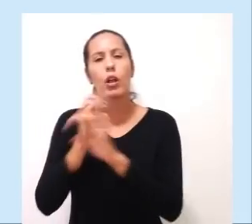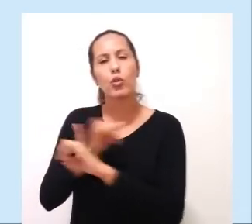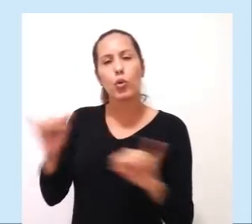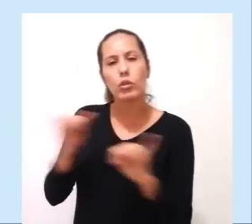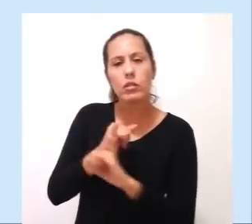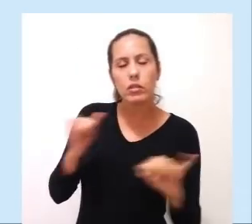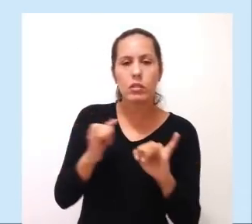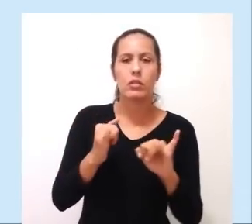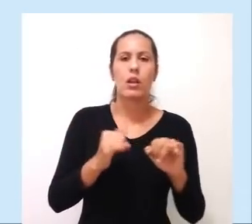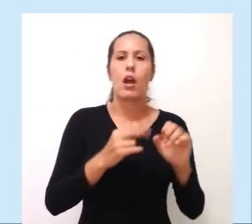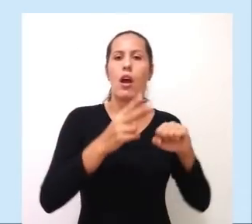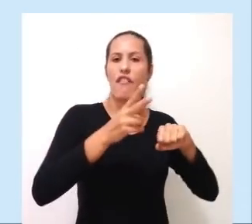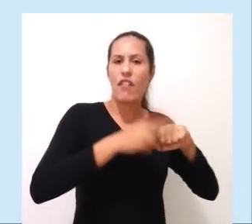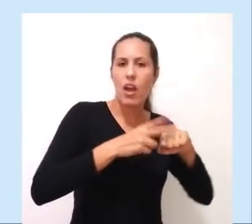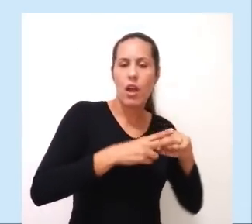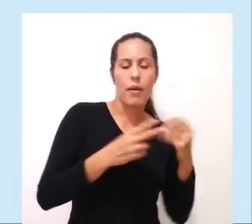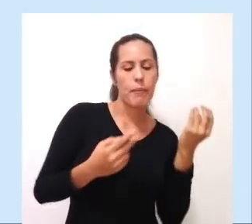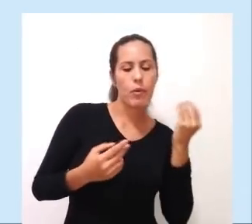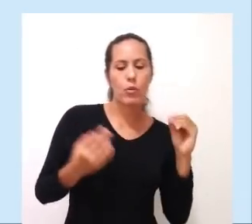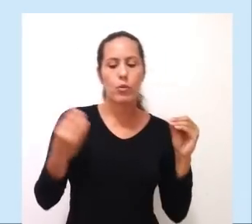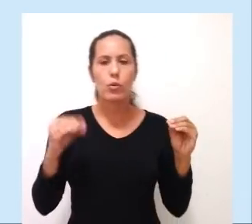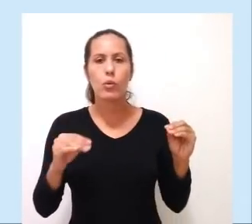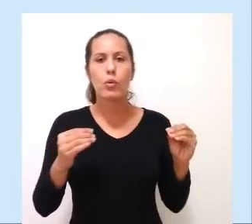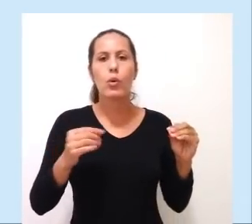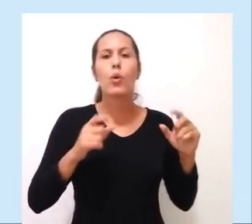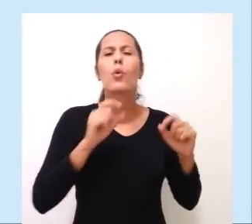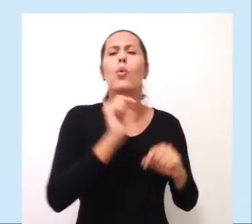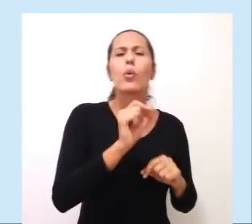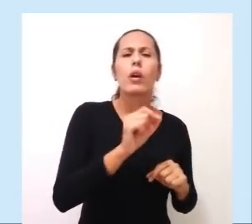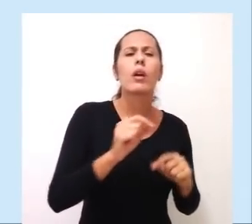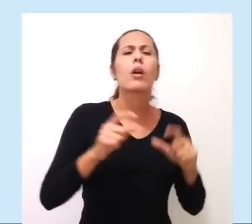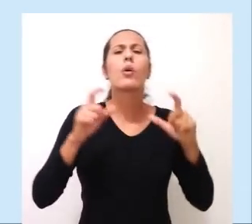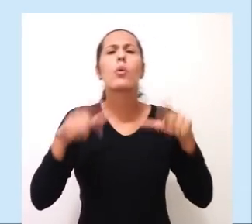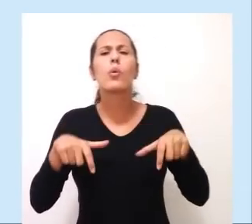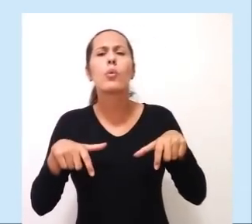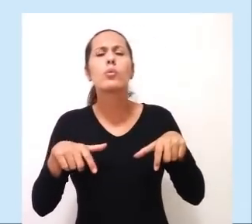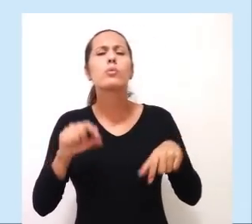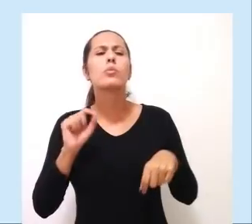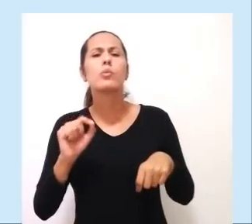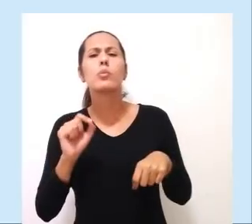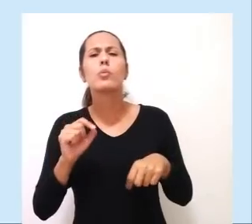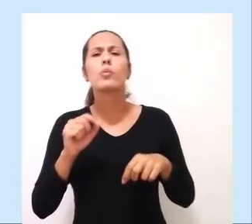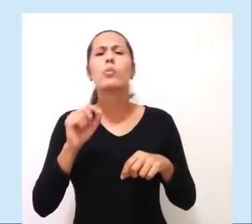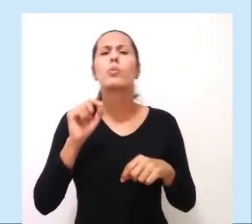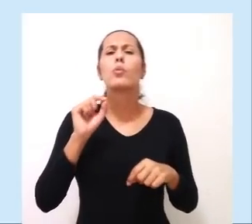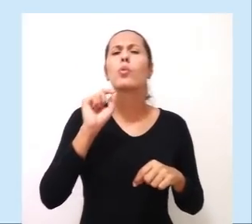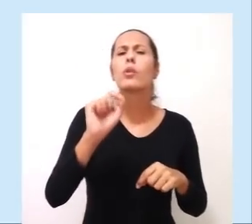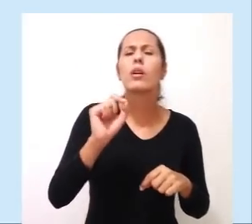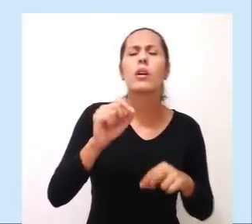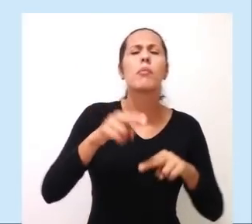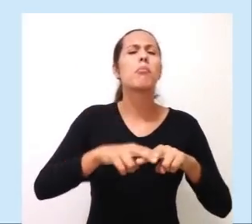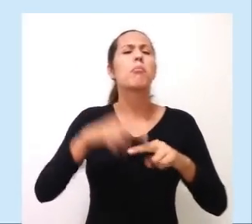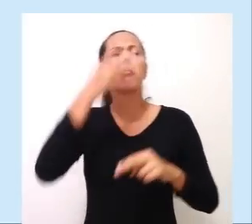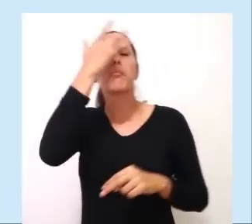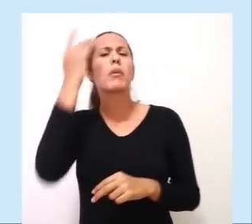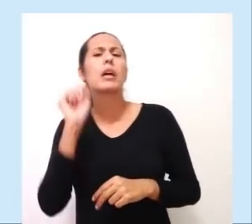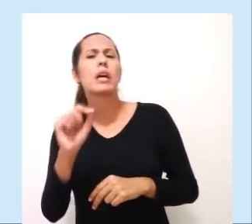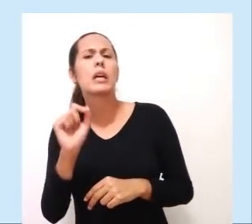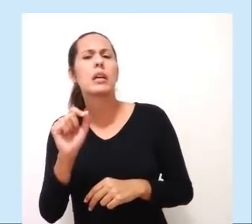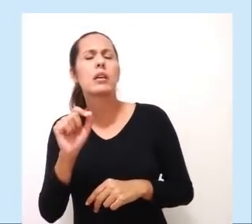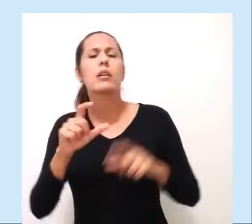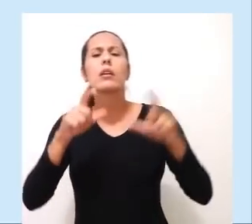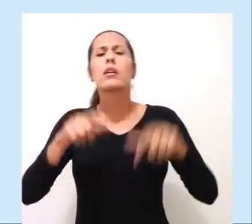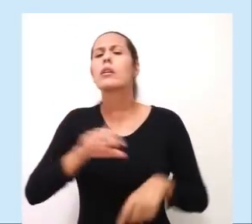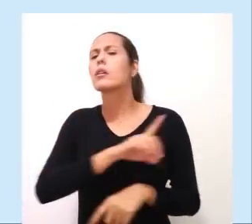saber como se organiza a notícia, o que, como, onde, por quê, para quem, e